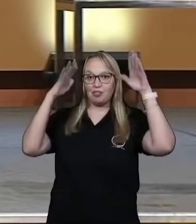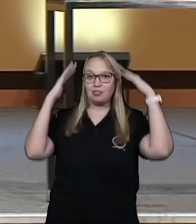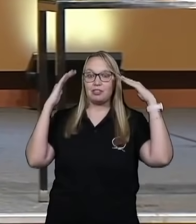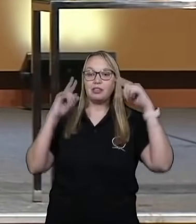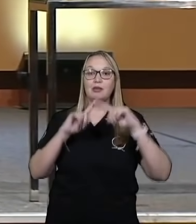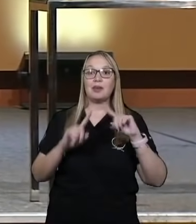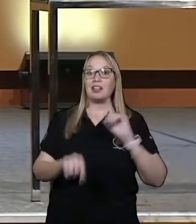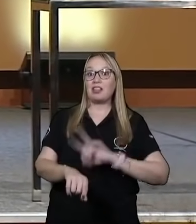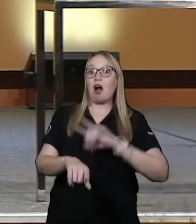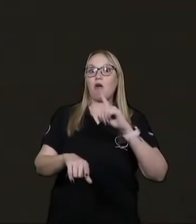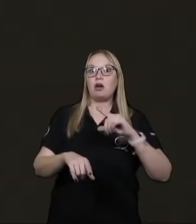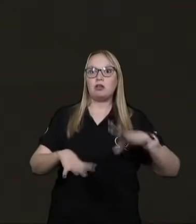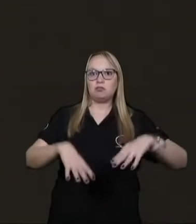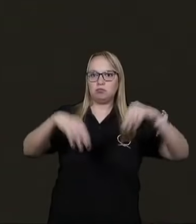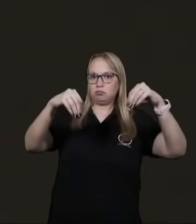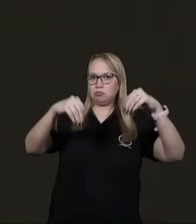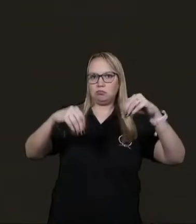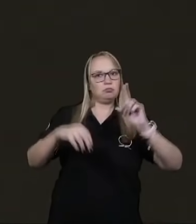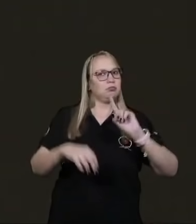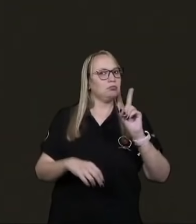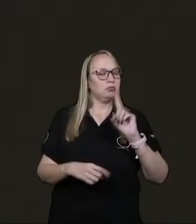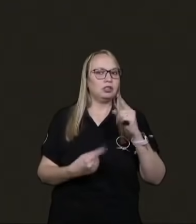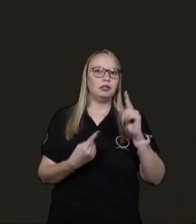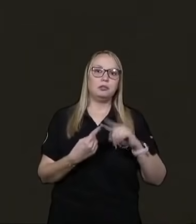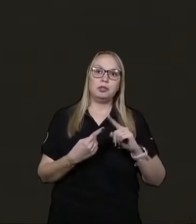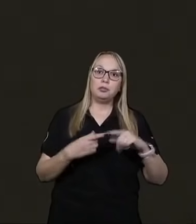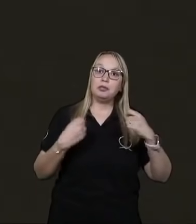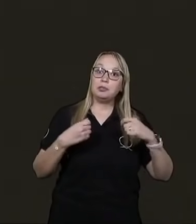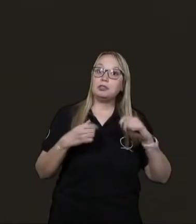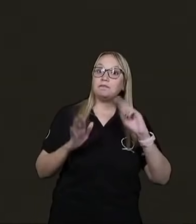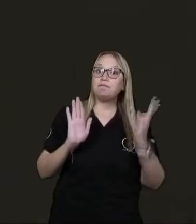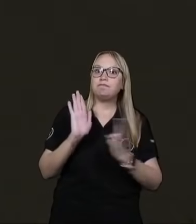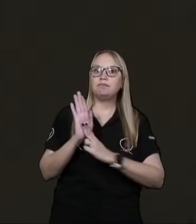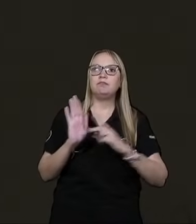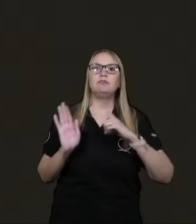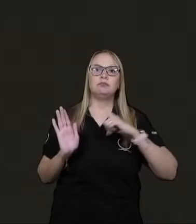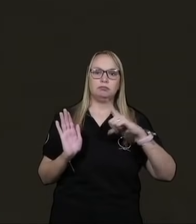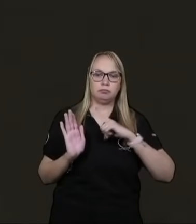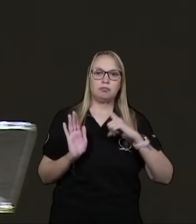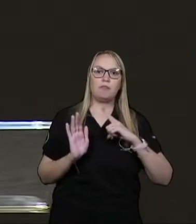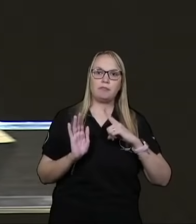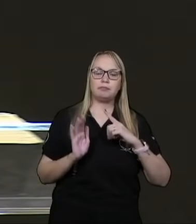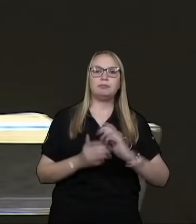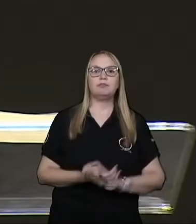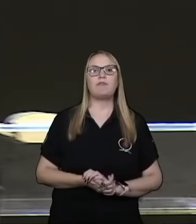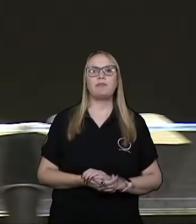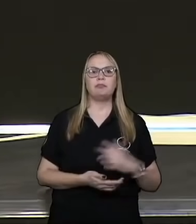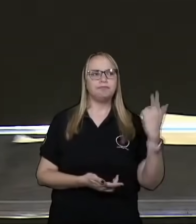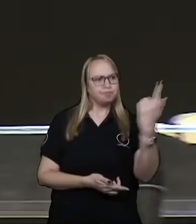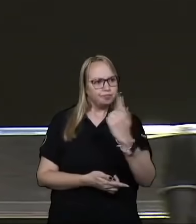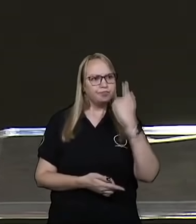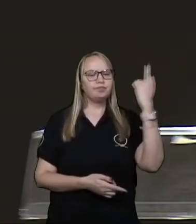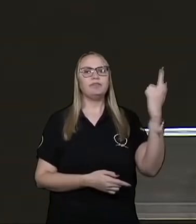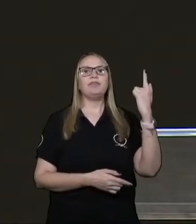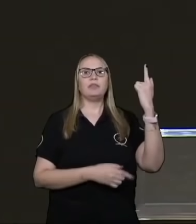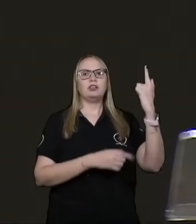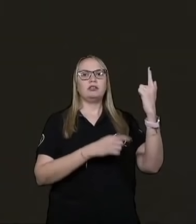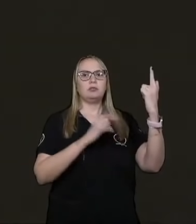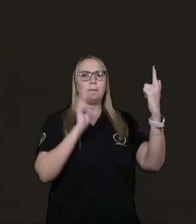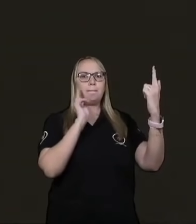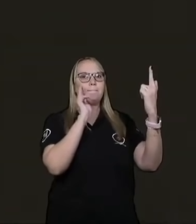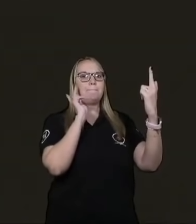mas não foi direto para o palácio primeiro ele precisa ser reconhecido derruba o Gigante Golias